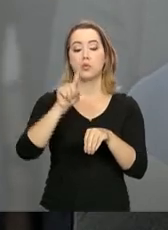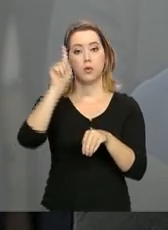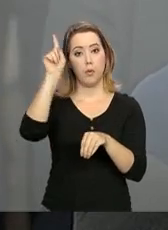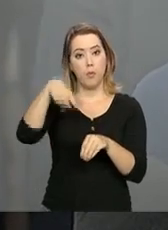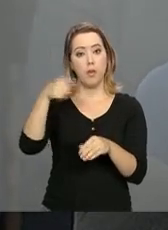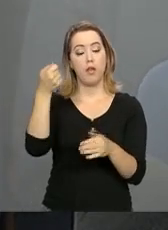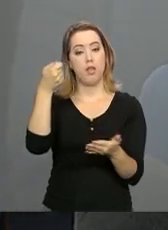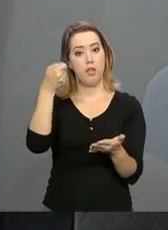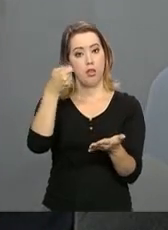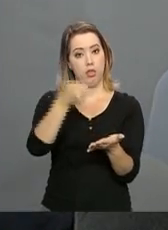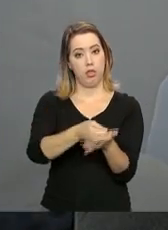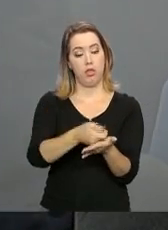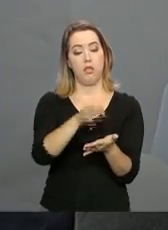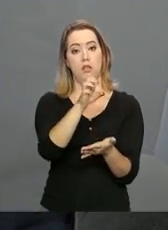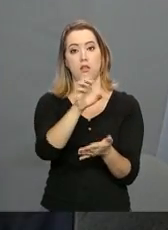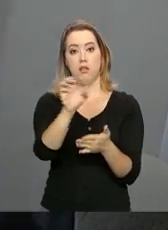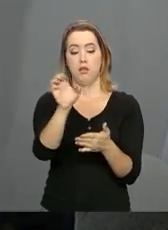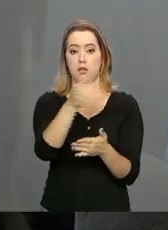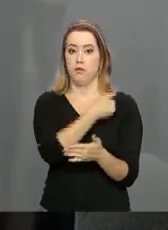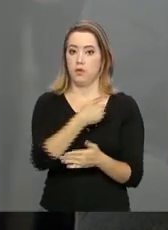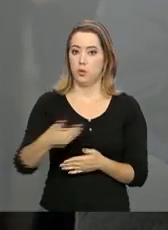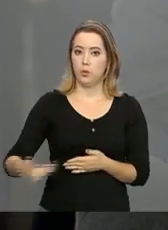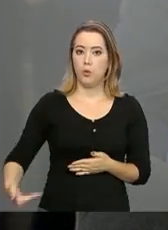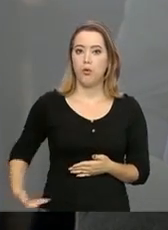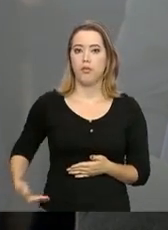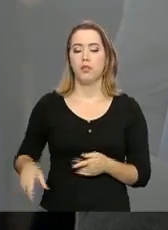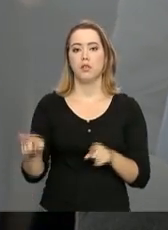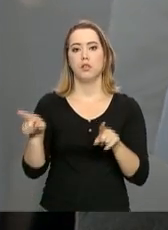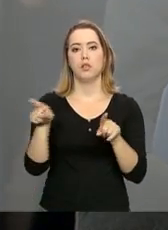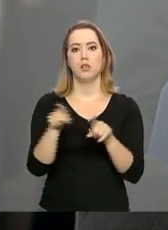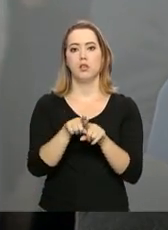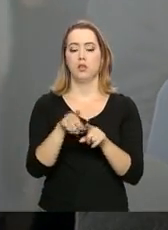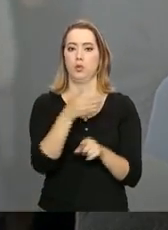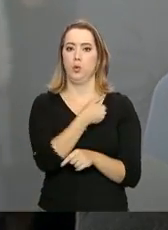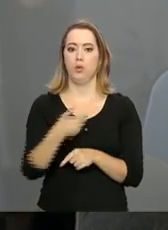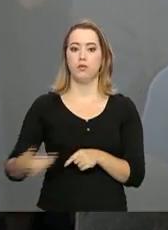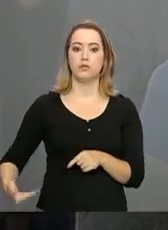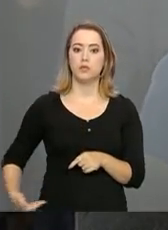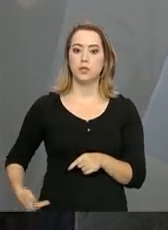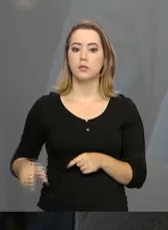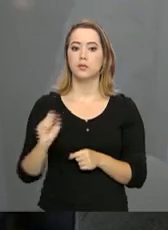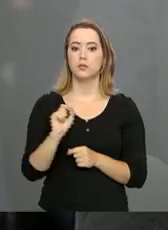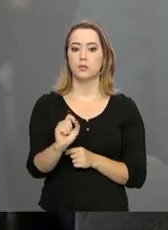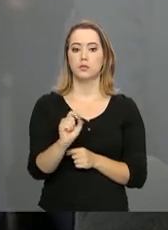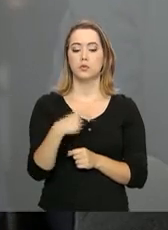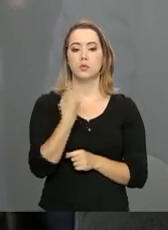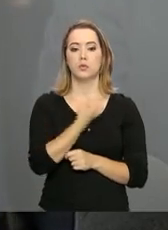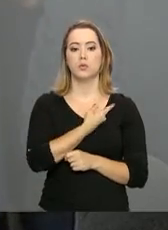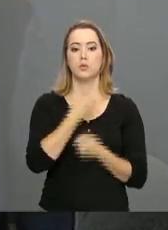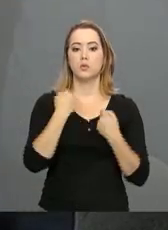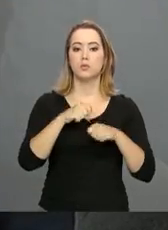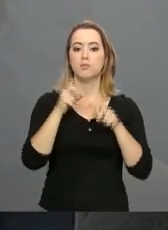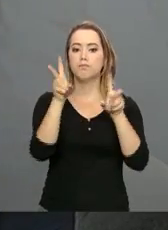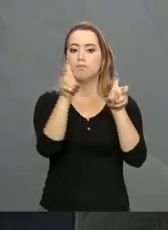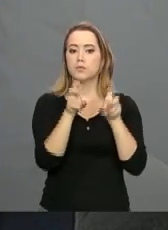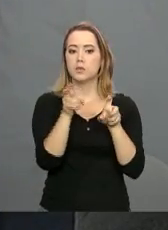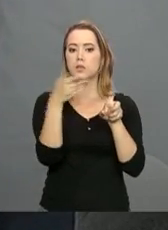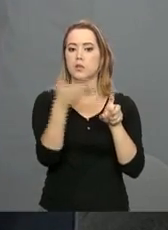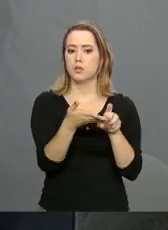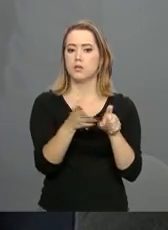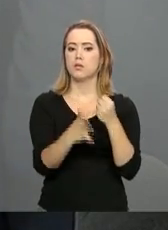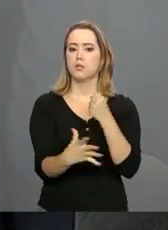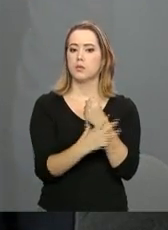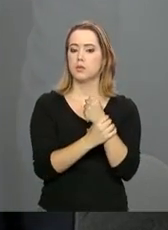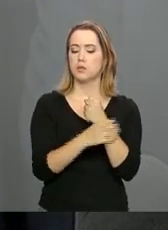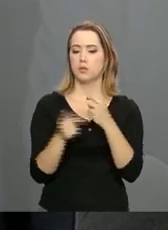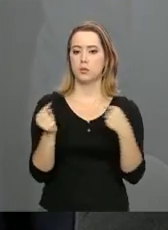Estado e, portanto, é Estado no sentido de União. Portanto, nós temos que tratar desse assunto, ainda que seja sob